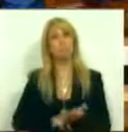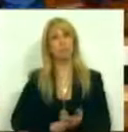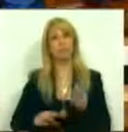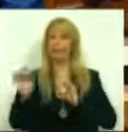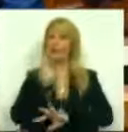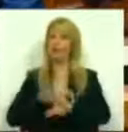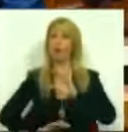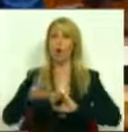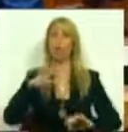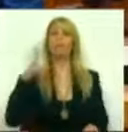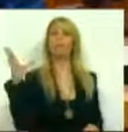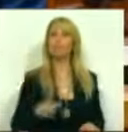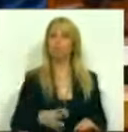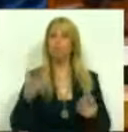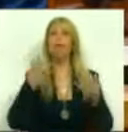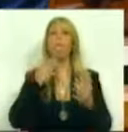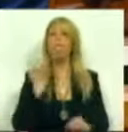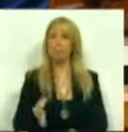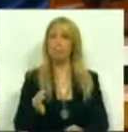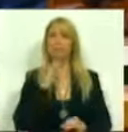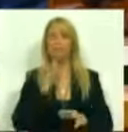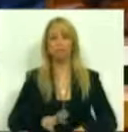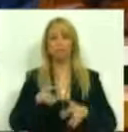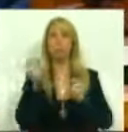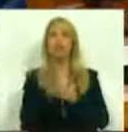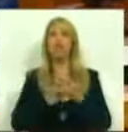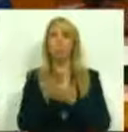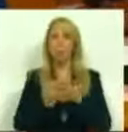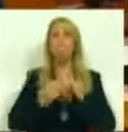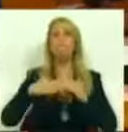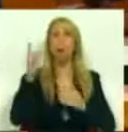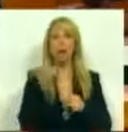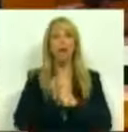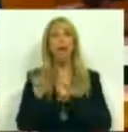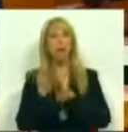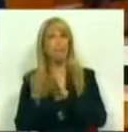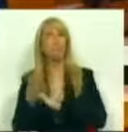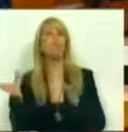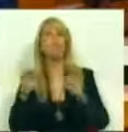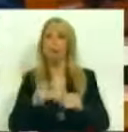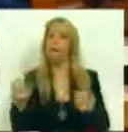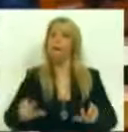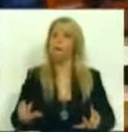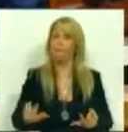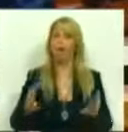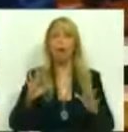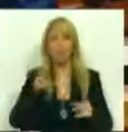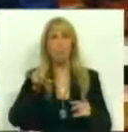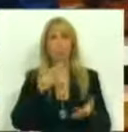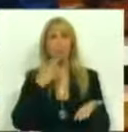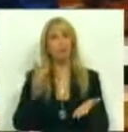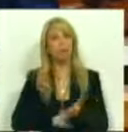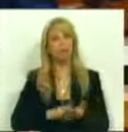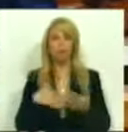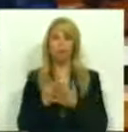que a Europa e Portugal precisam de mais crescimento económico e mais emprego. Mas também é verdade que abrir um novo ciclo